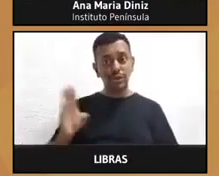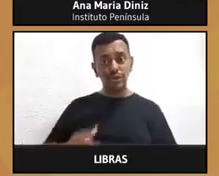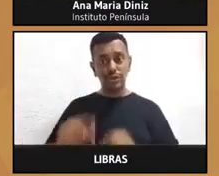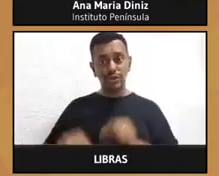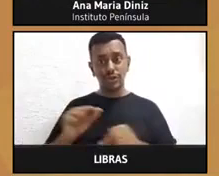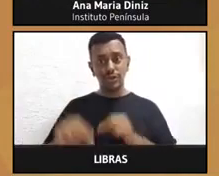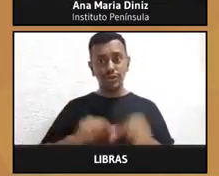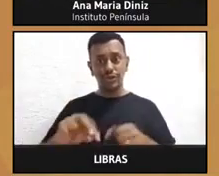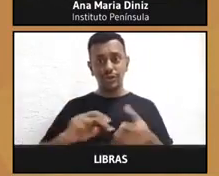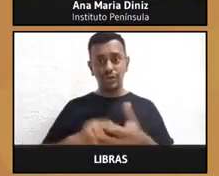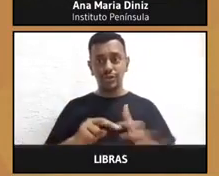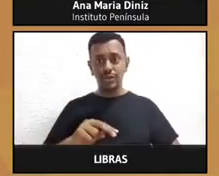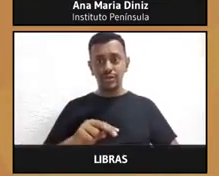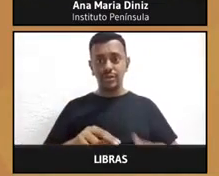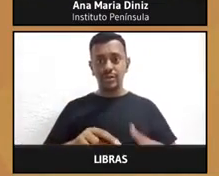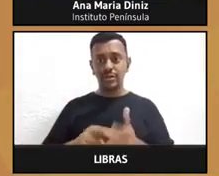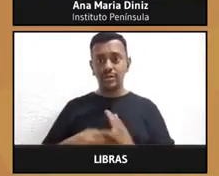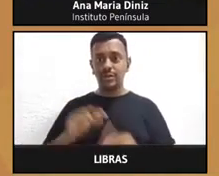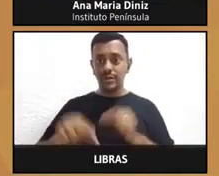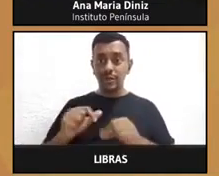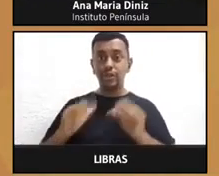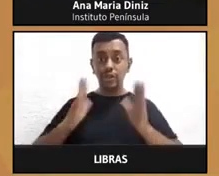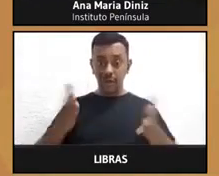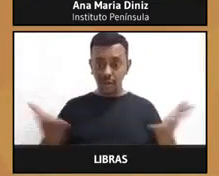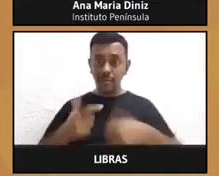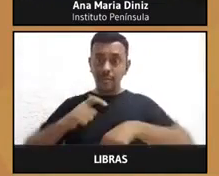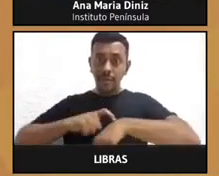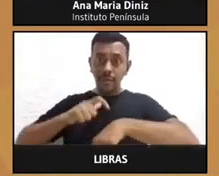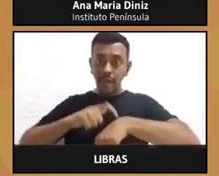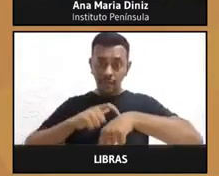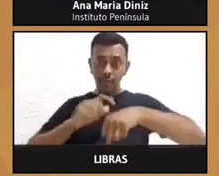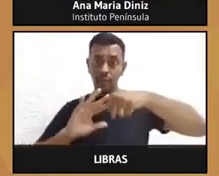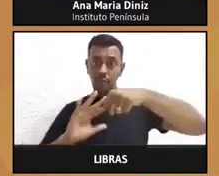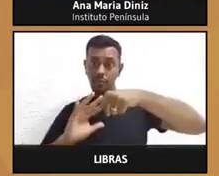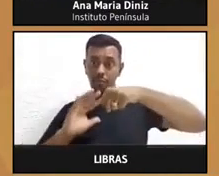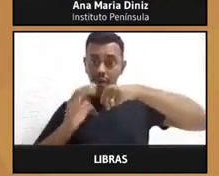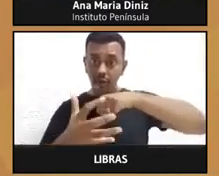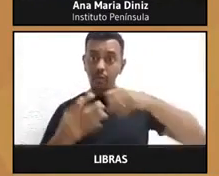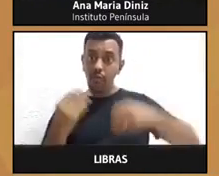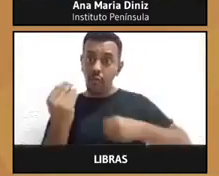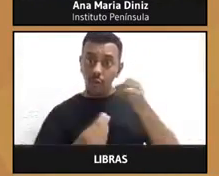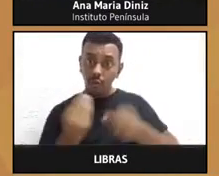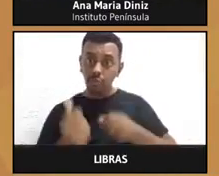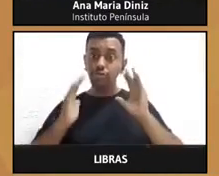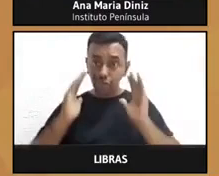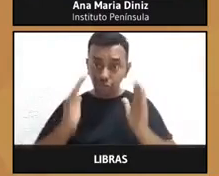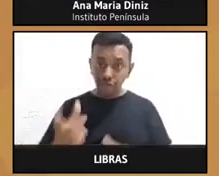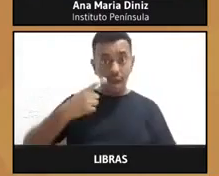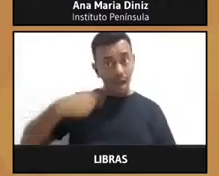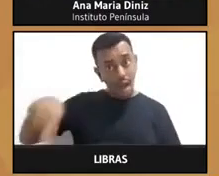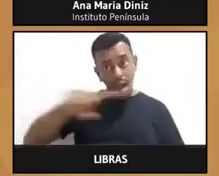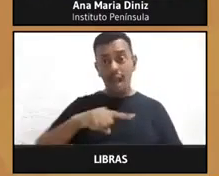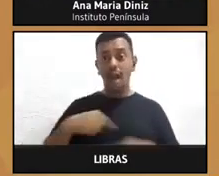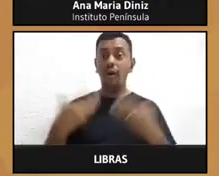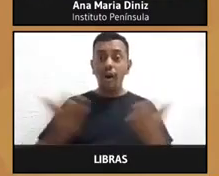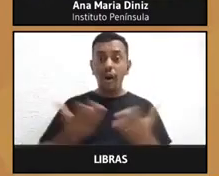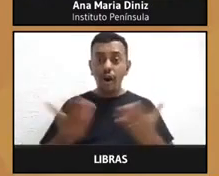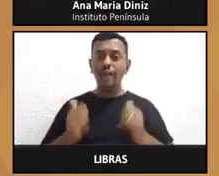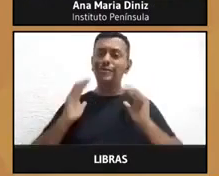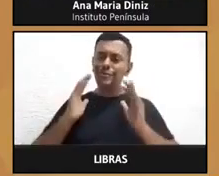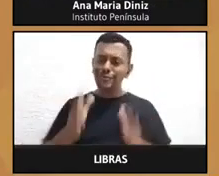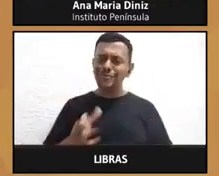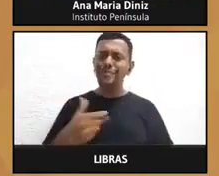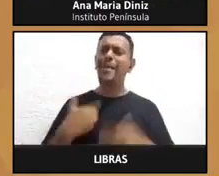Neste momento difícil da pandemia, é aqui que temos que nos perguntar que tipo